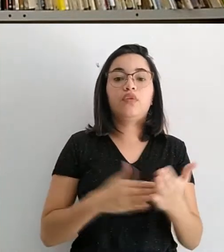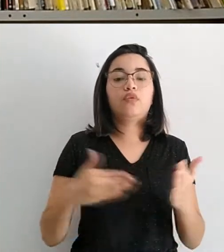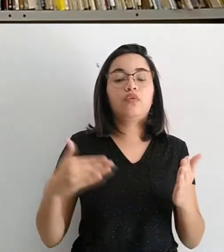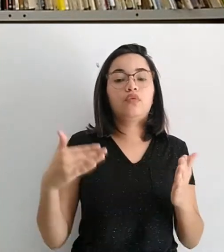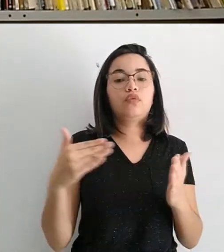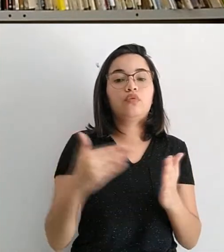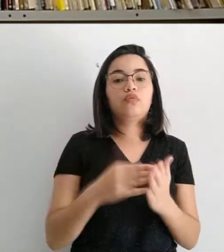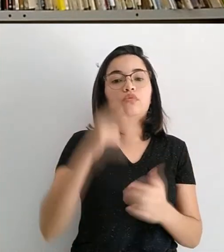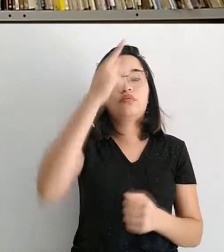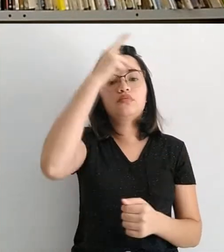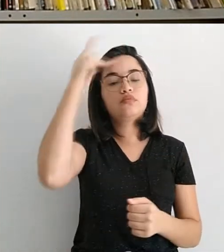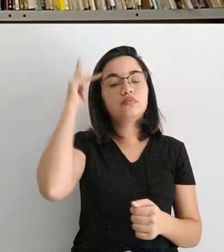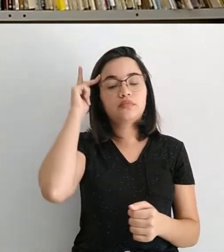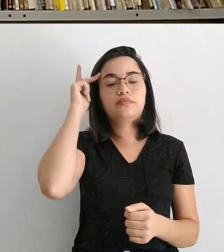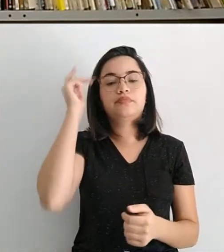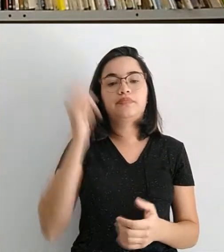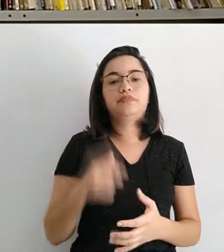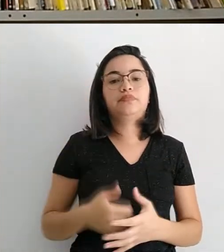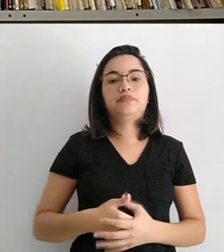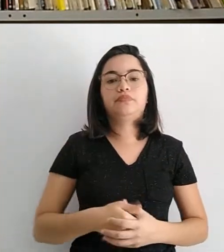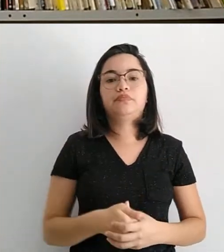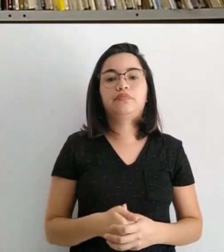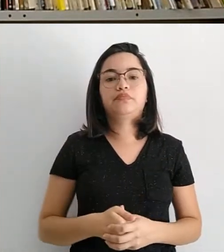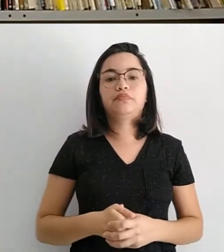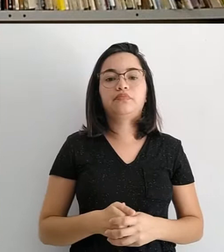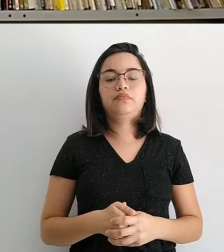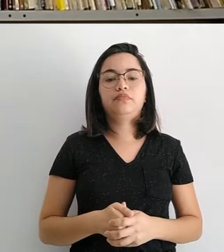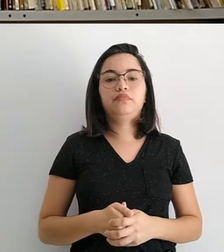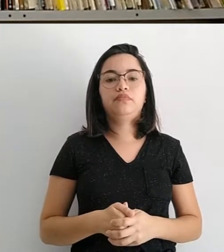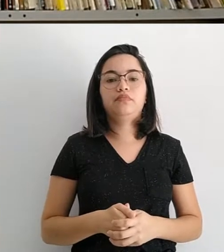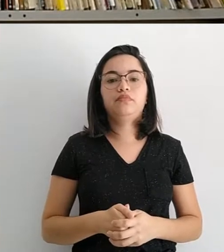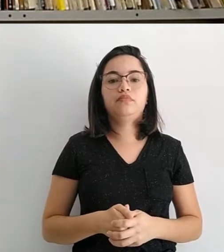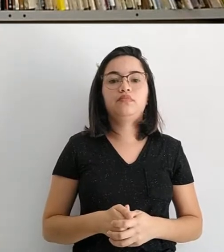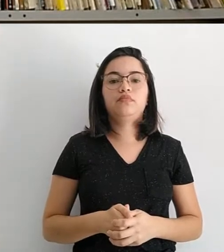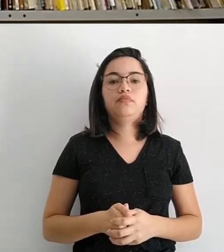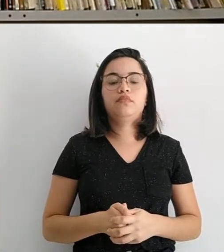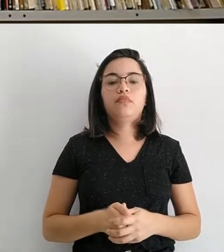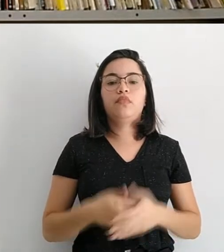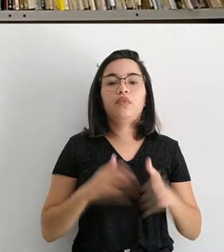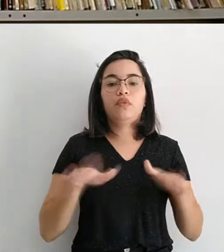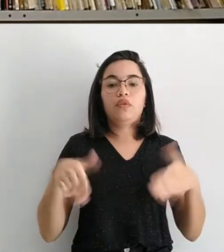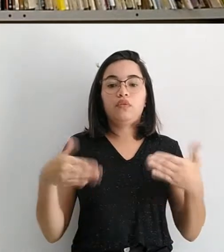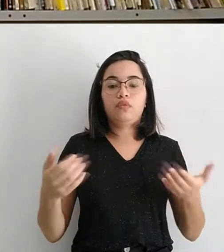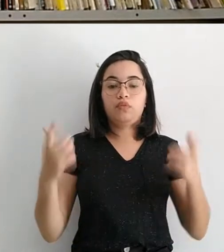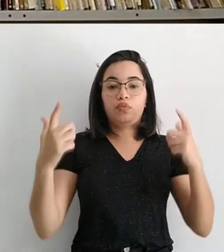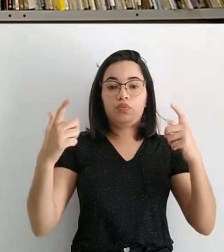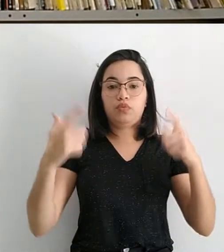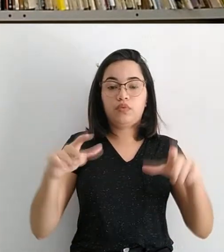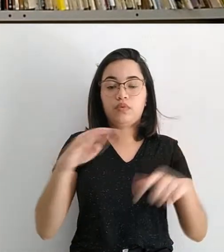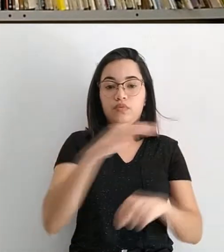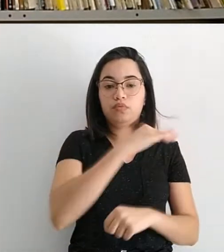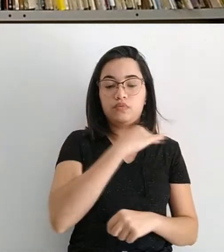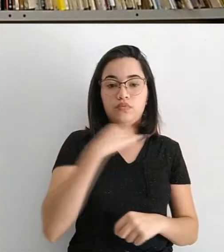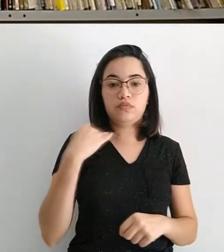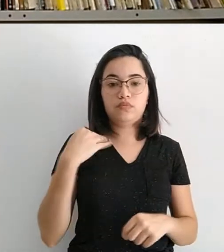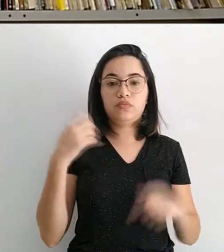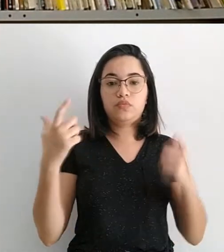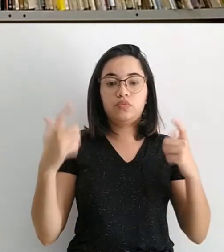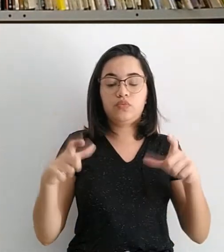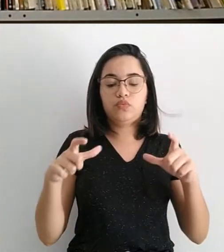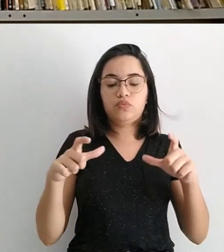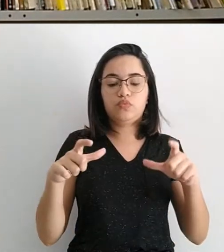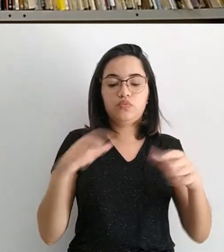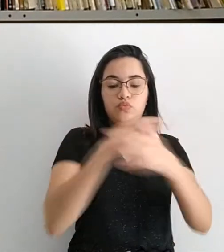as pessoas, tudo o que se passa lá, né? Então, o lugar dos mortos, onde